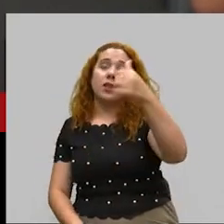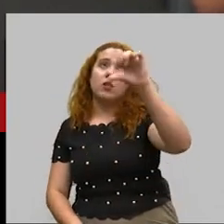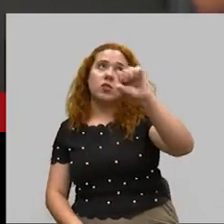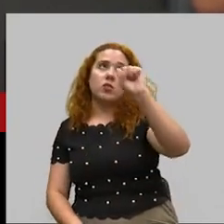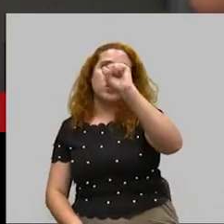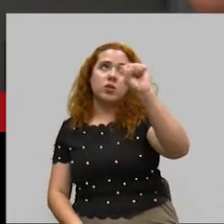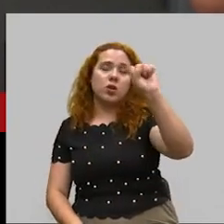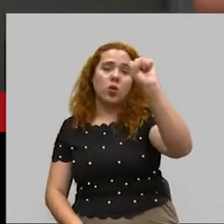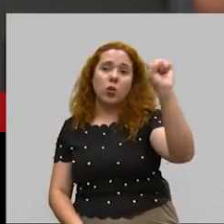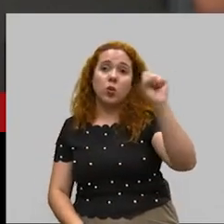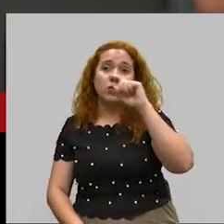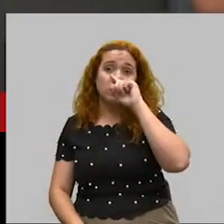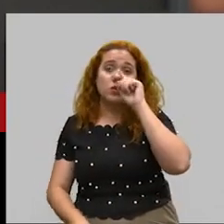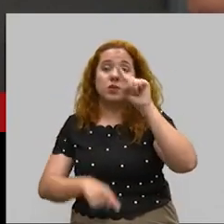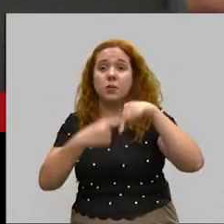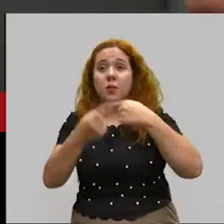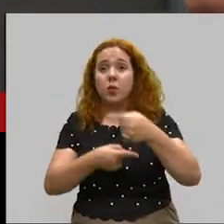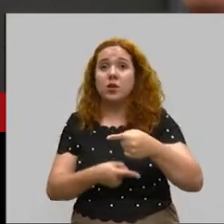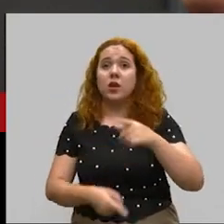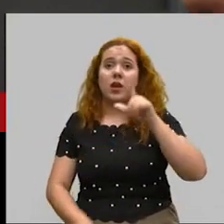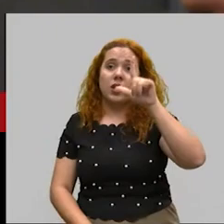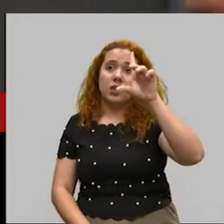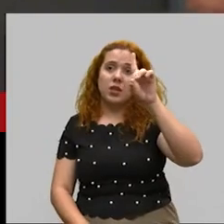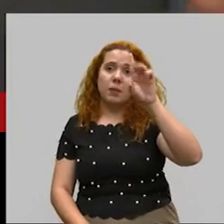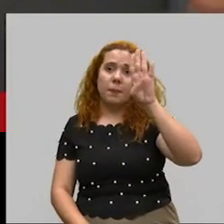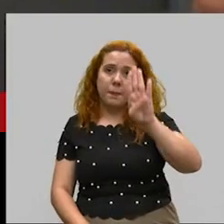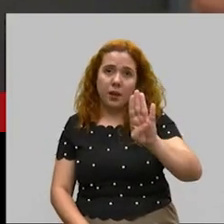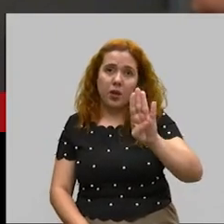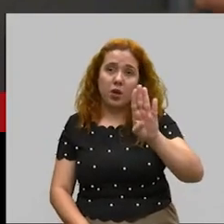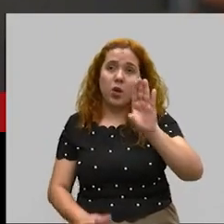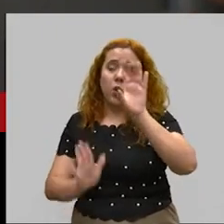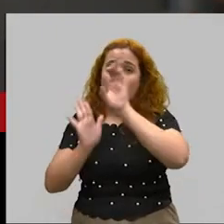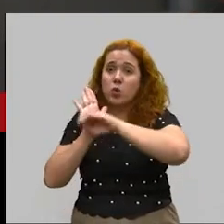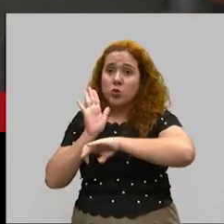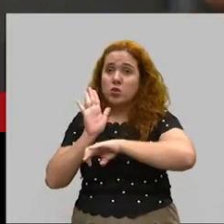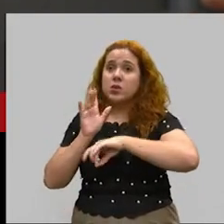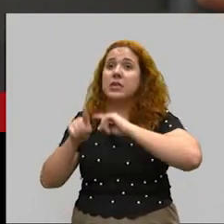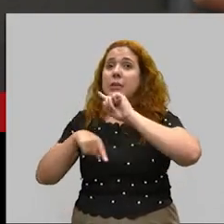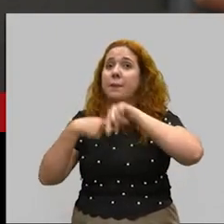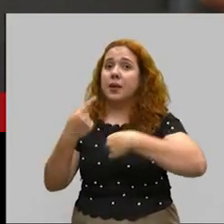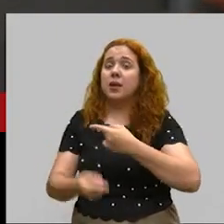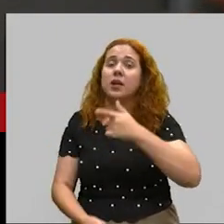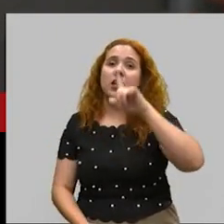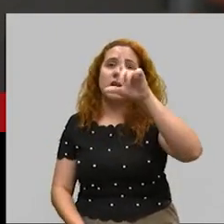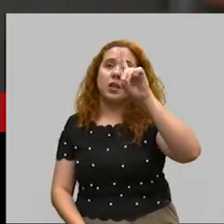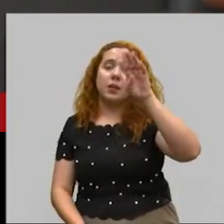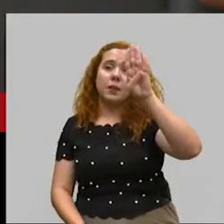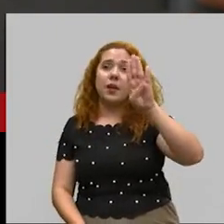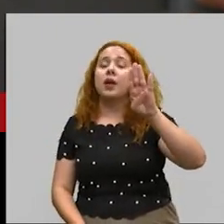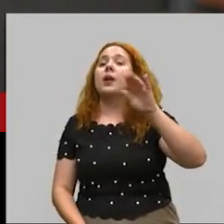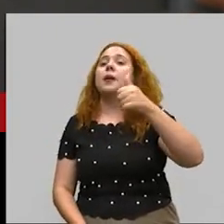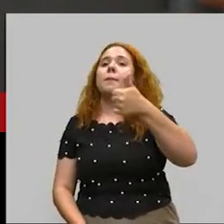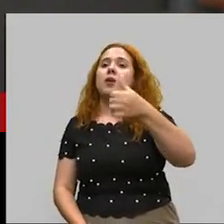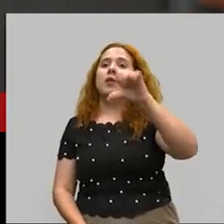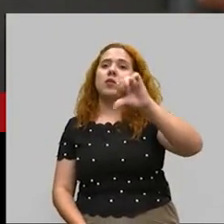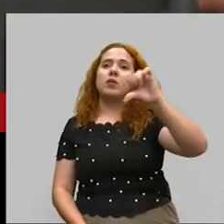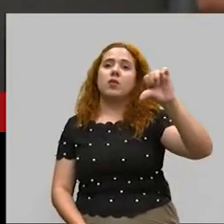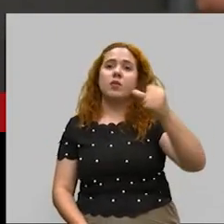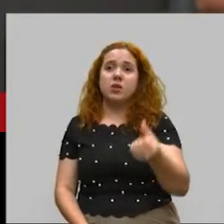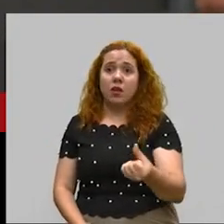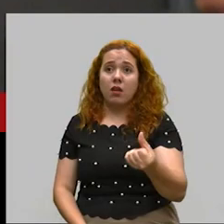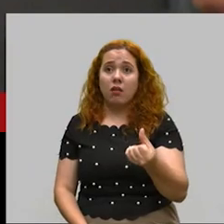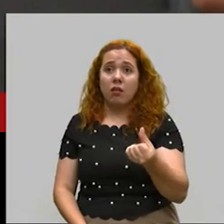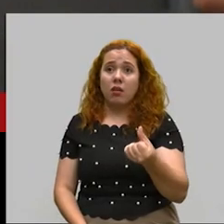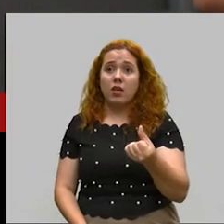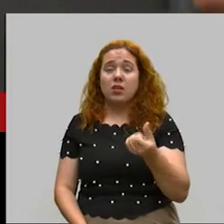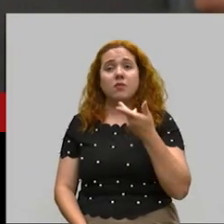1988 e depois na LDB né com a Constituição Federal e depois com a LDB em 1996 é que a gente vai